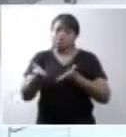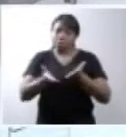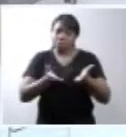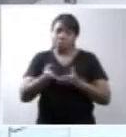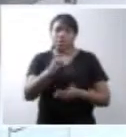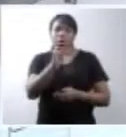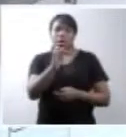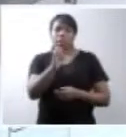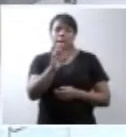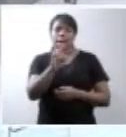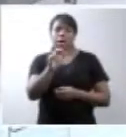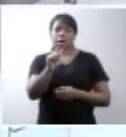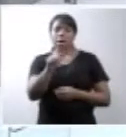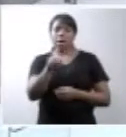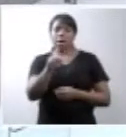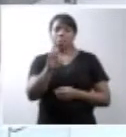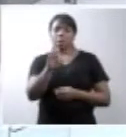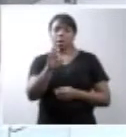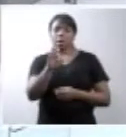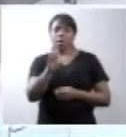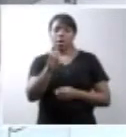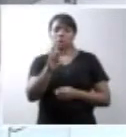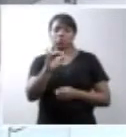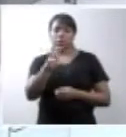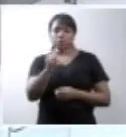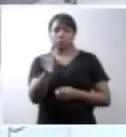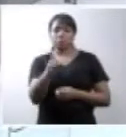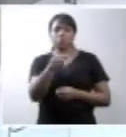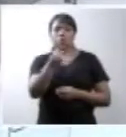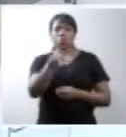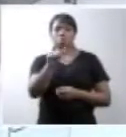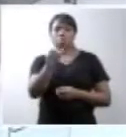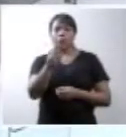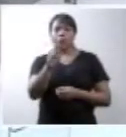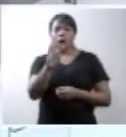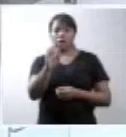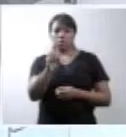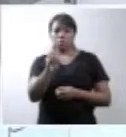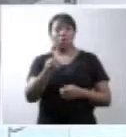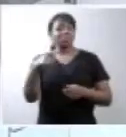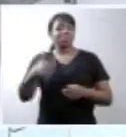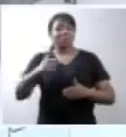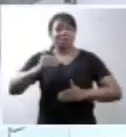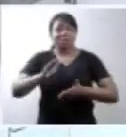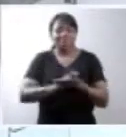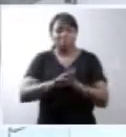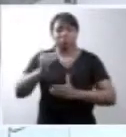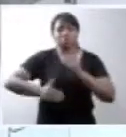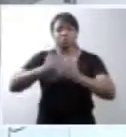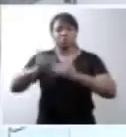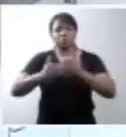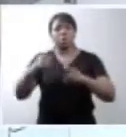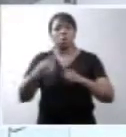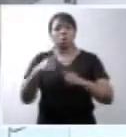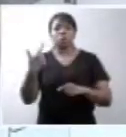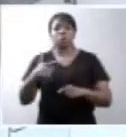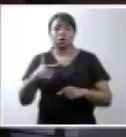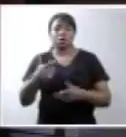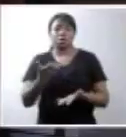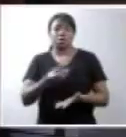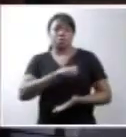terapêutica do parto, como está formulada hoje a questão, não haverá desenvolvimento porque não haverá vida.